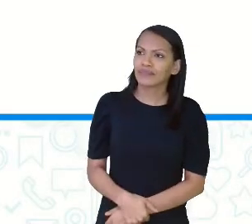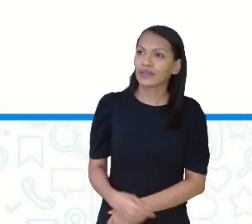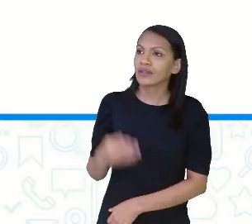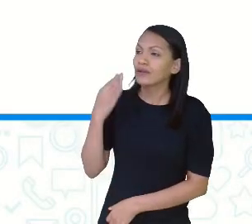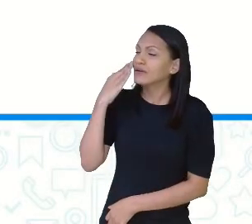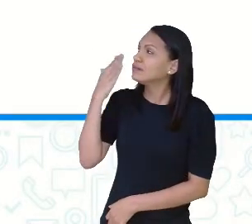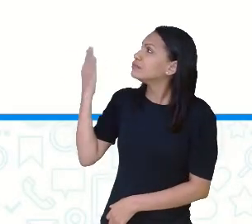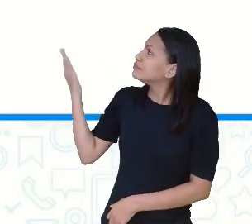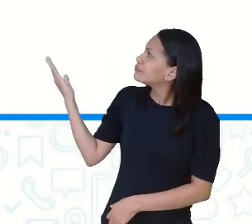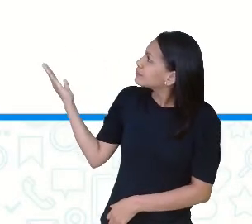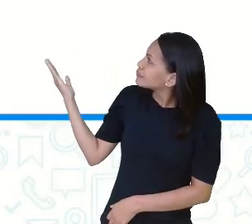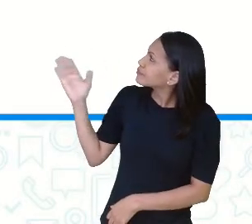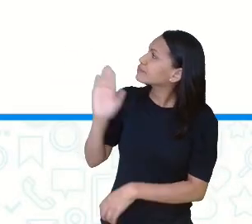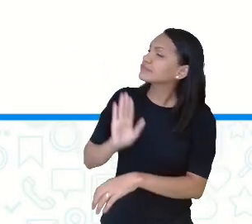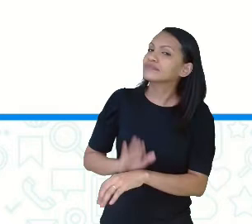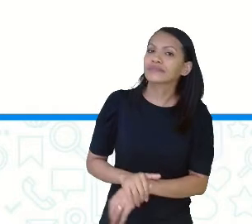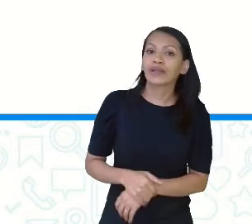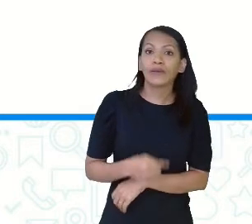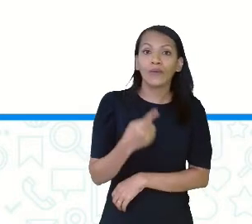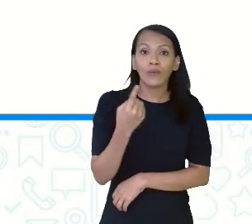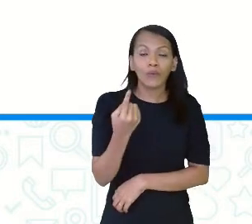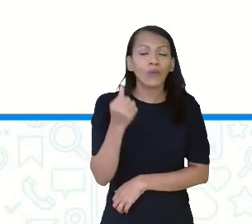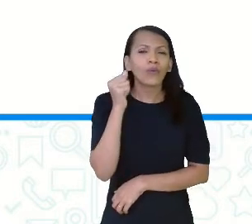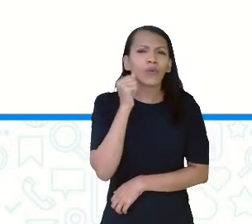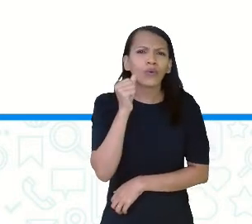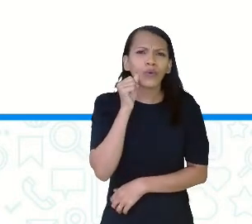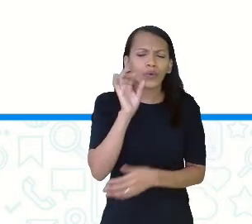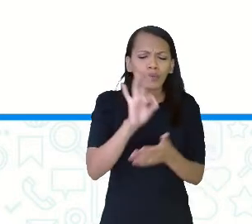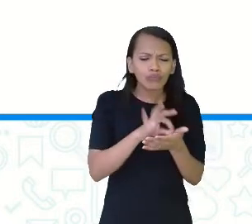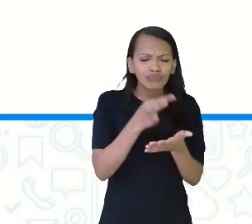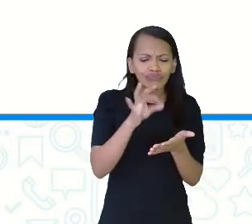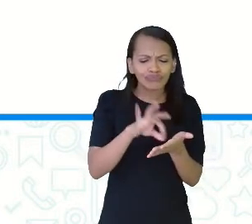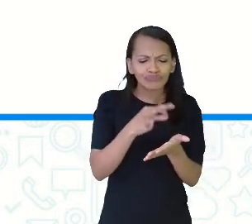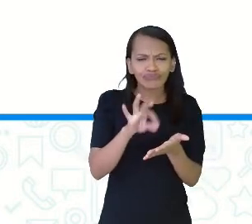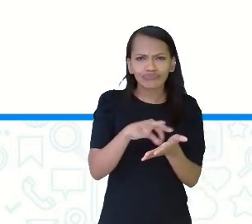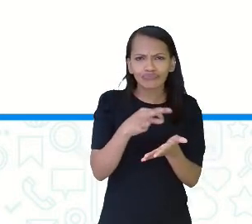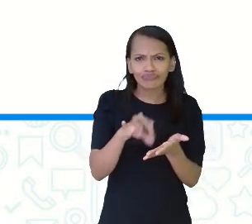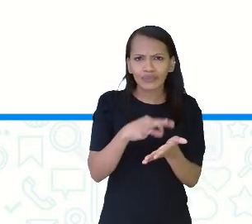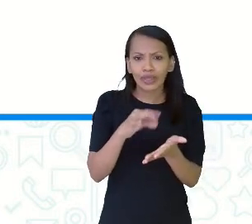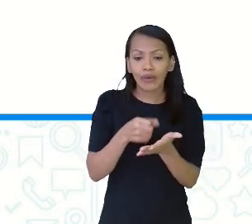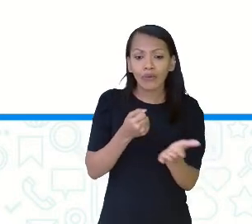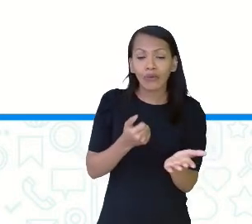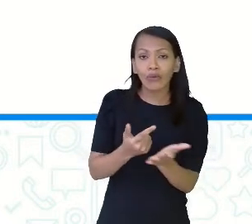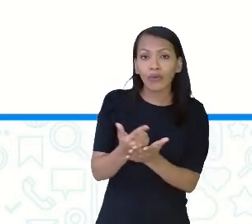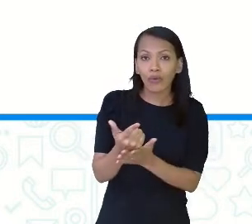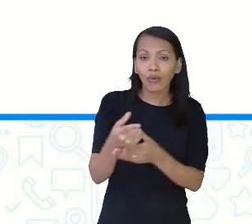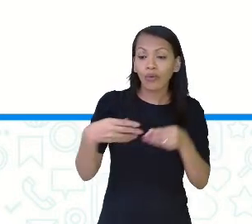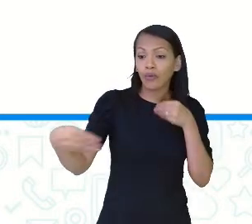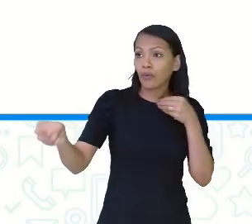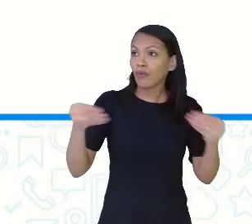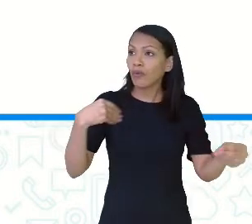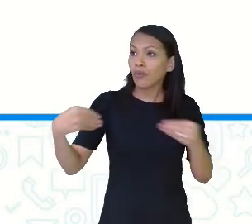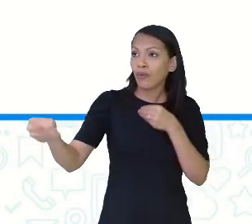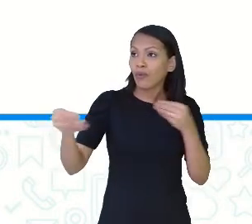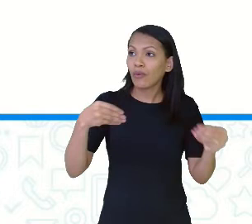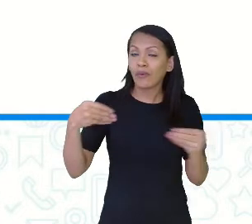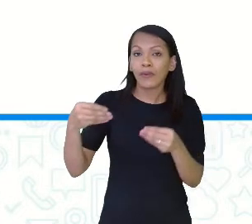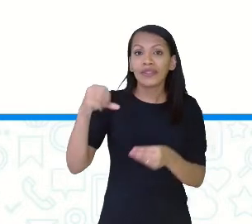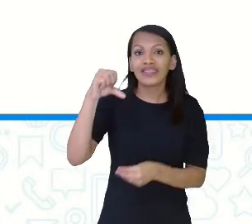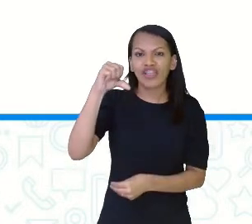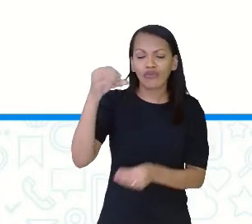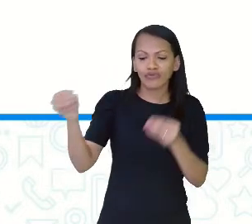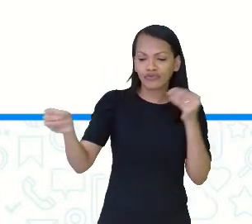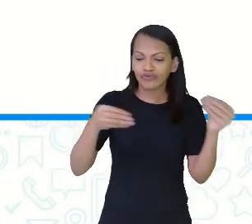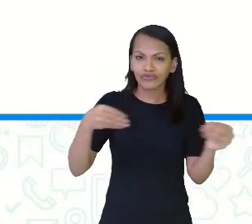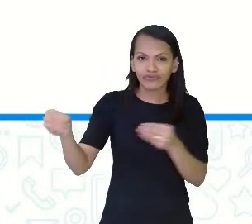costureira comprou 9 peças de tecido com 25 metros cada uma. Ela foi na loja